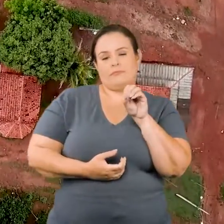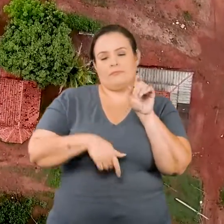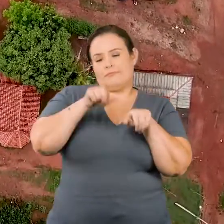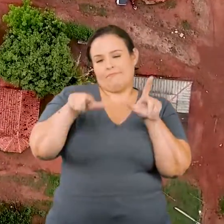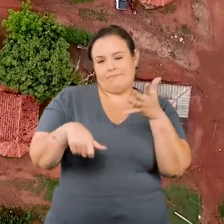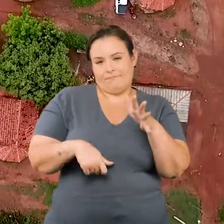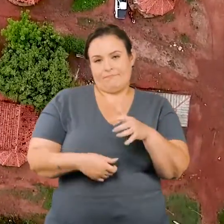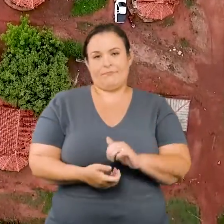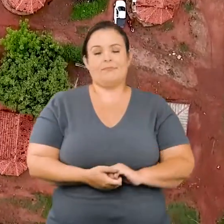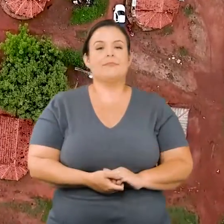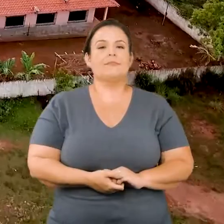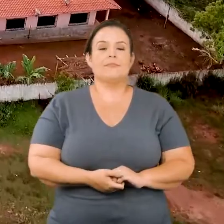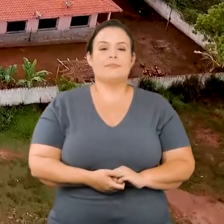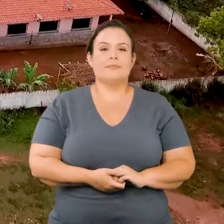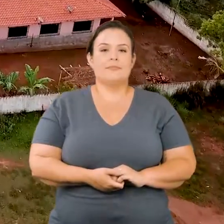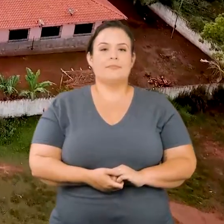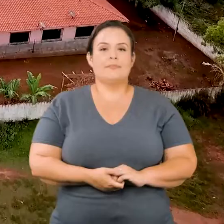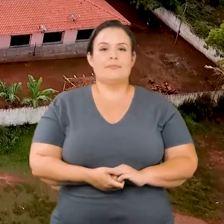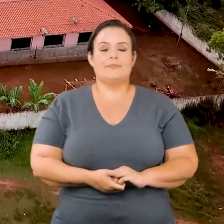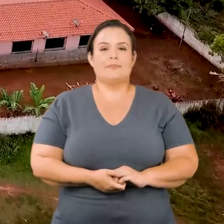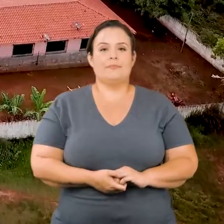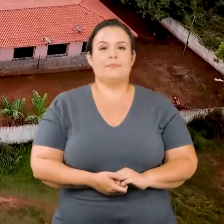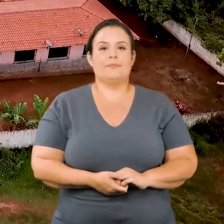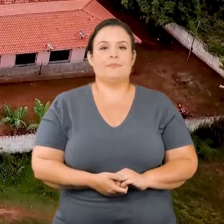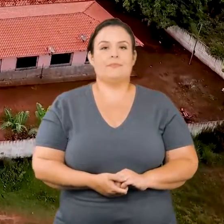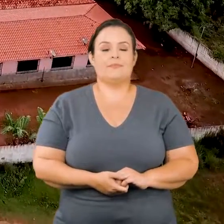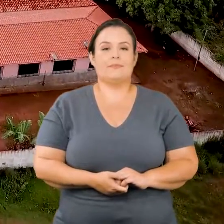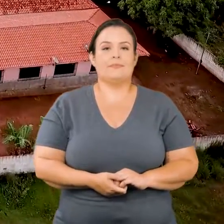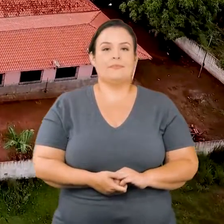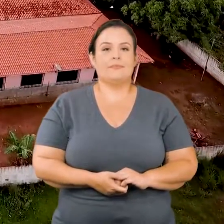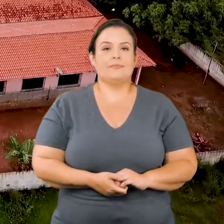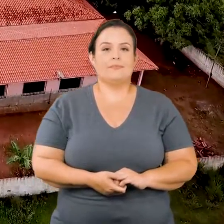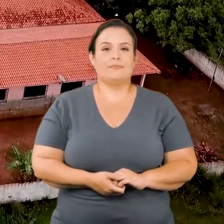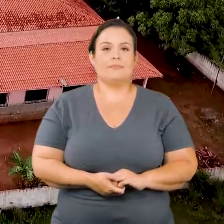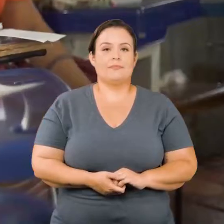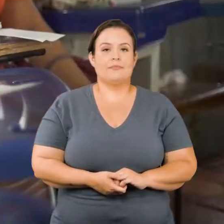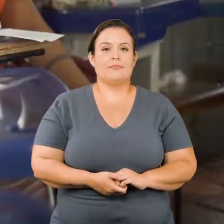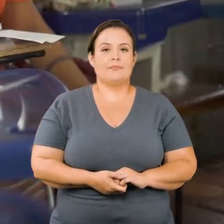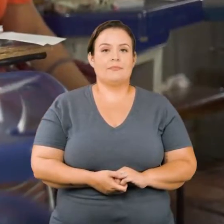pessoas, de um modo geral. Imagem da escola. Na sala de aula, os alunos, que são jovens indígenas.